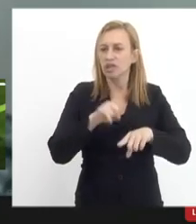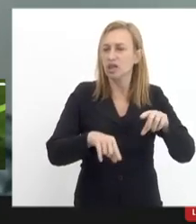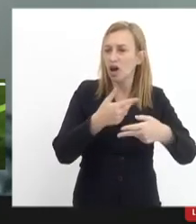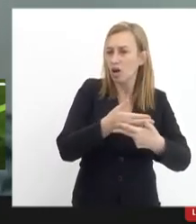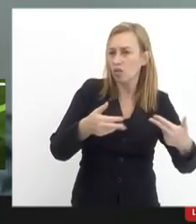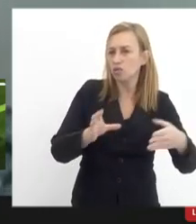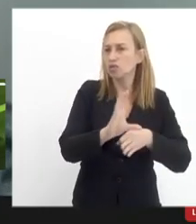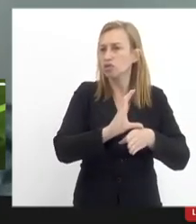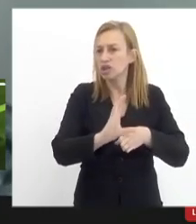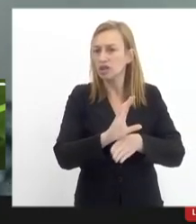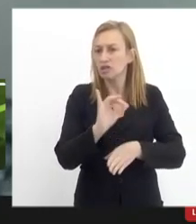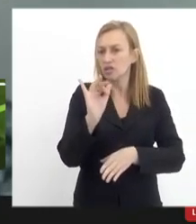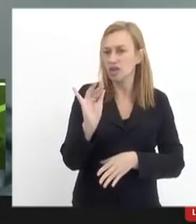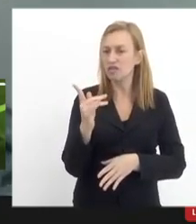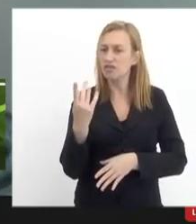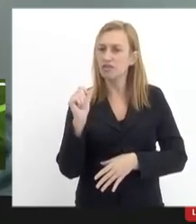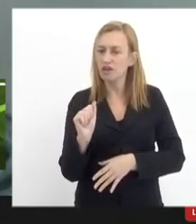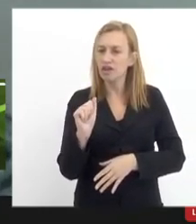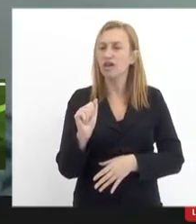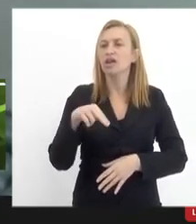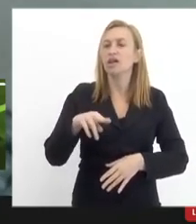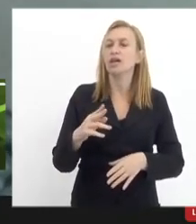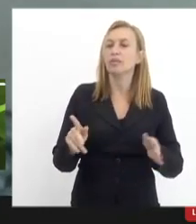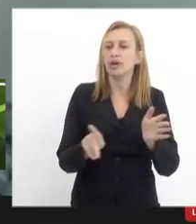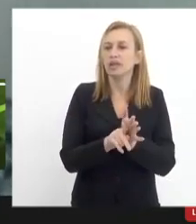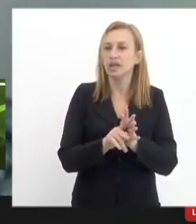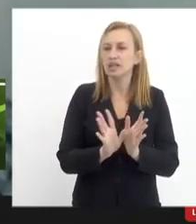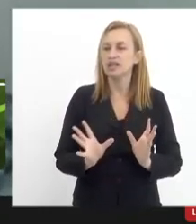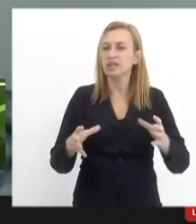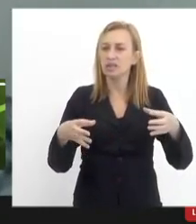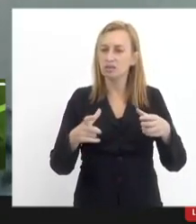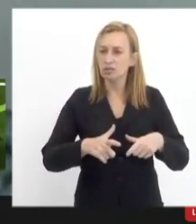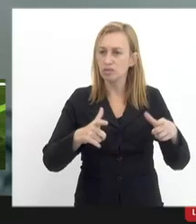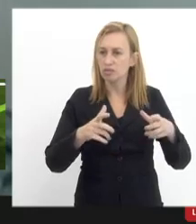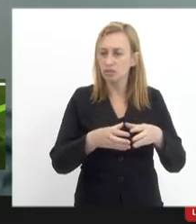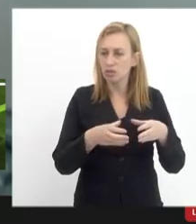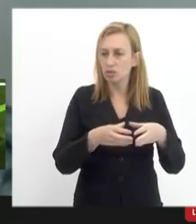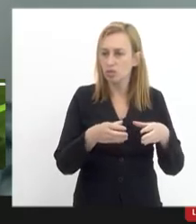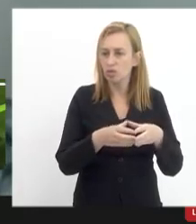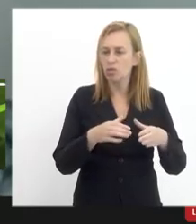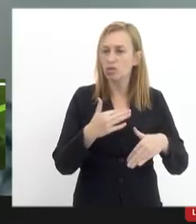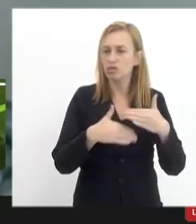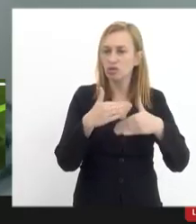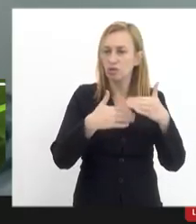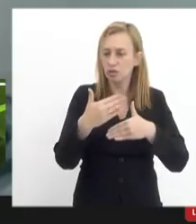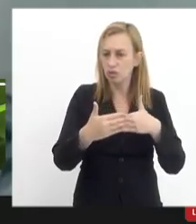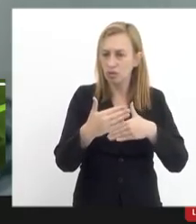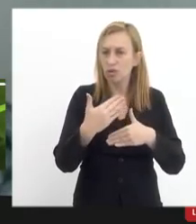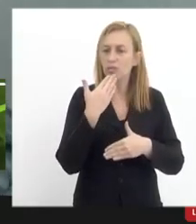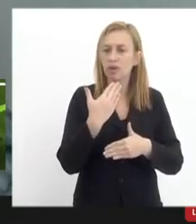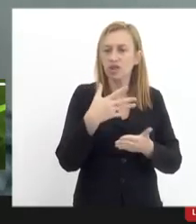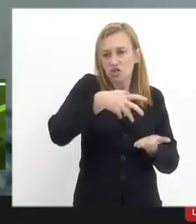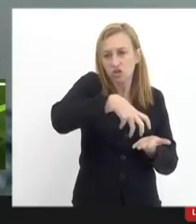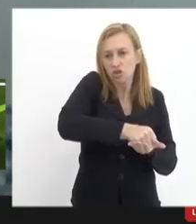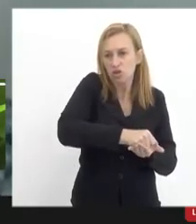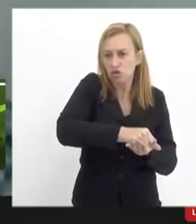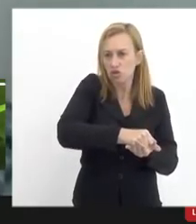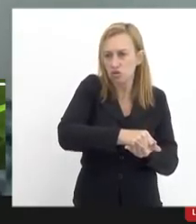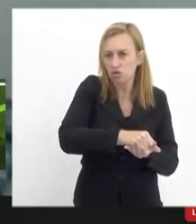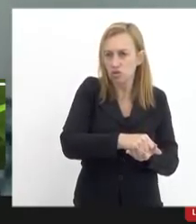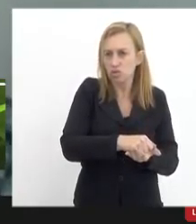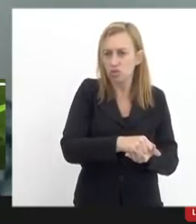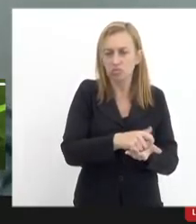Conselho Consultivo, que fazem parte dessa Câmara, aprovaram o desenvolvimento do dossiê de pedido de registro, que não